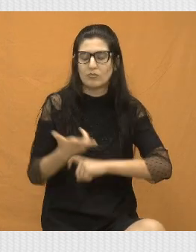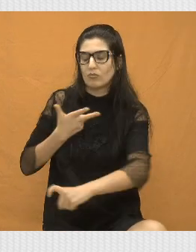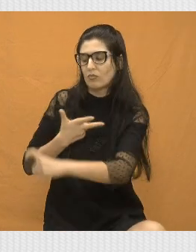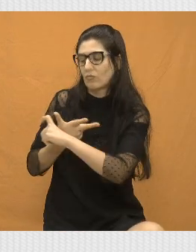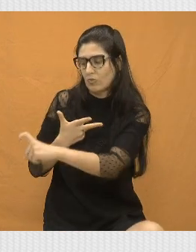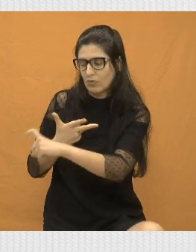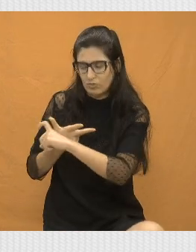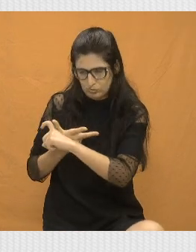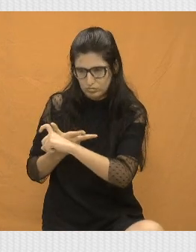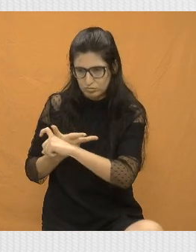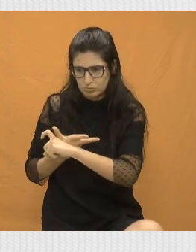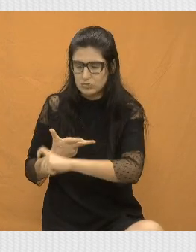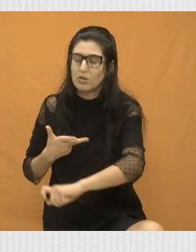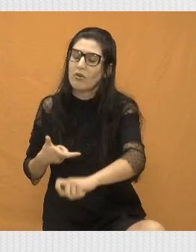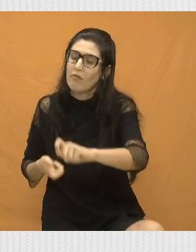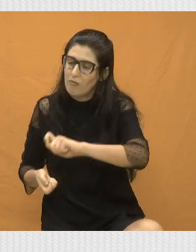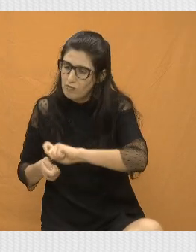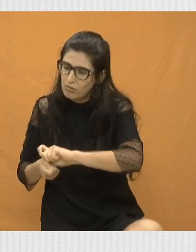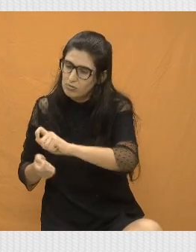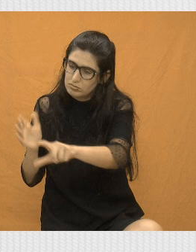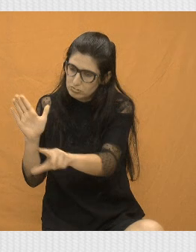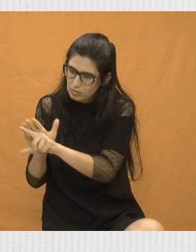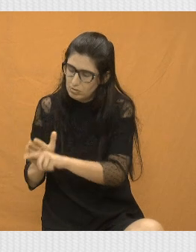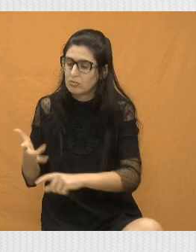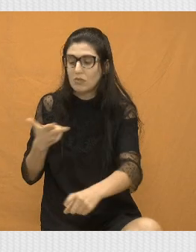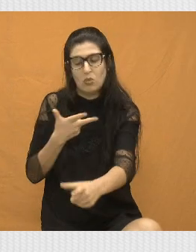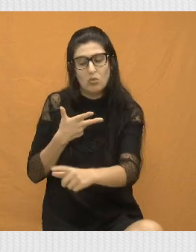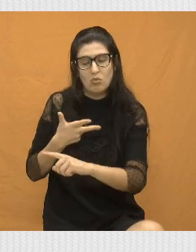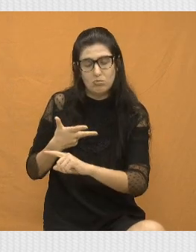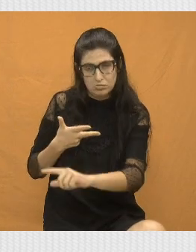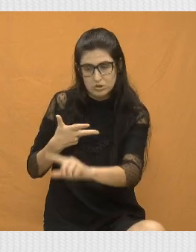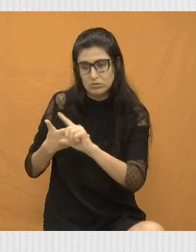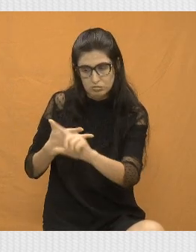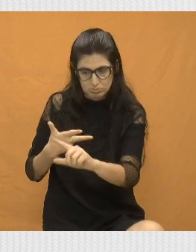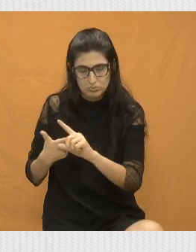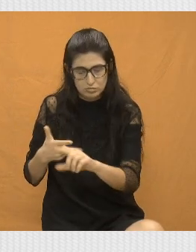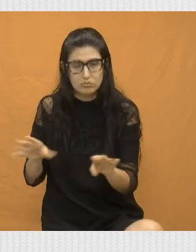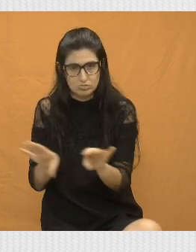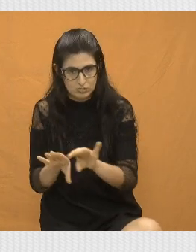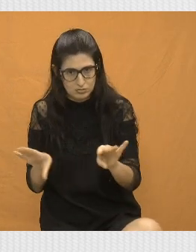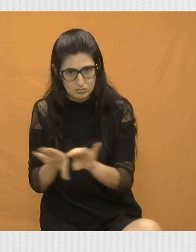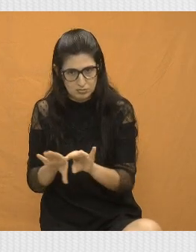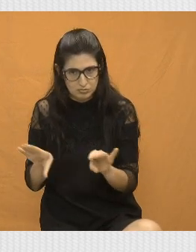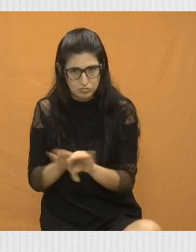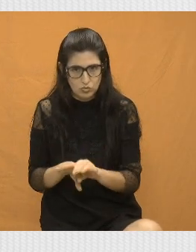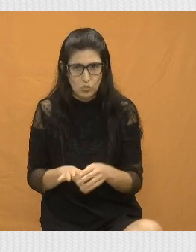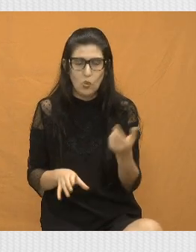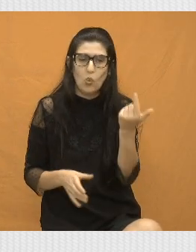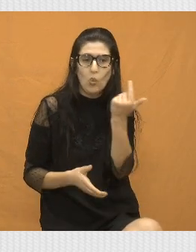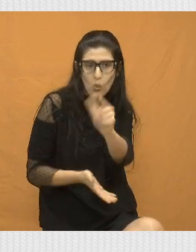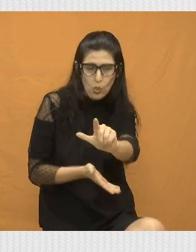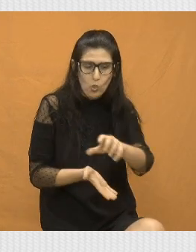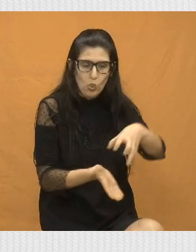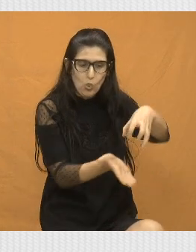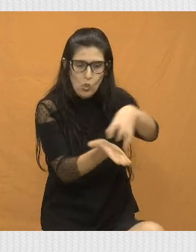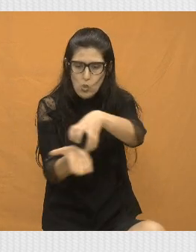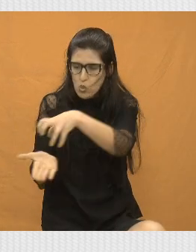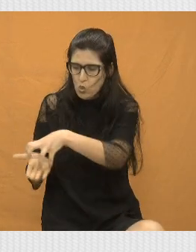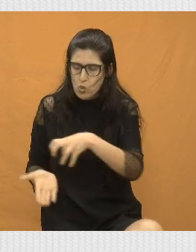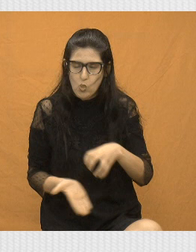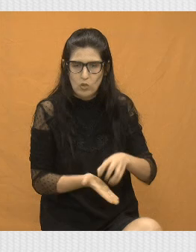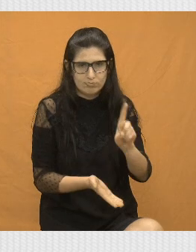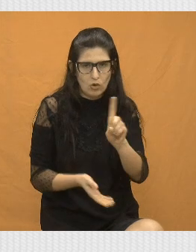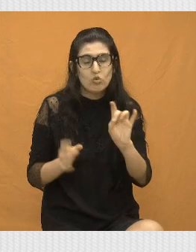Executivo e o Legislativo. Aqui não estão inclusos as autarquias e fundações, somente o